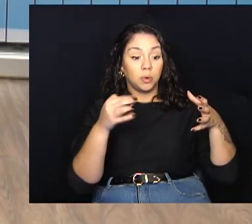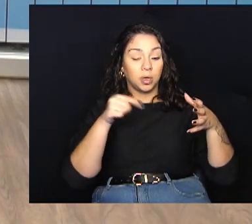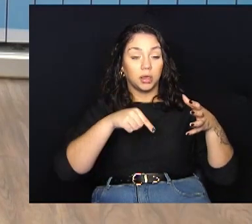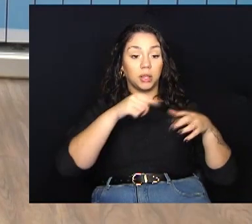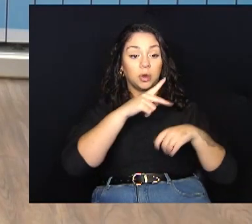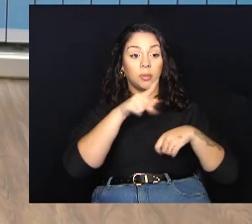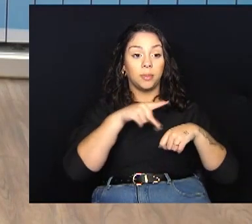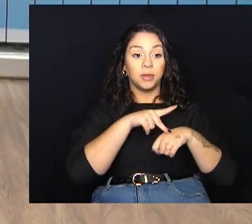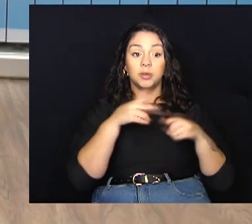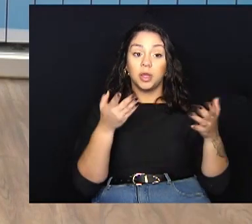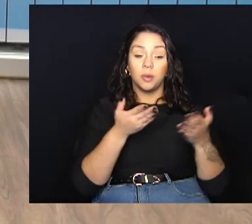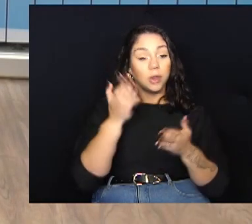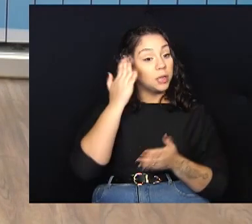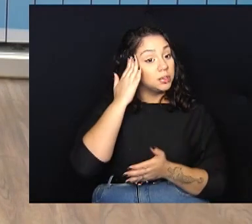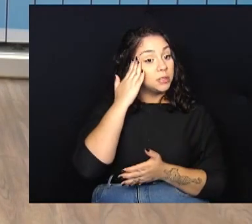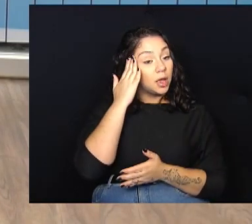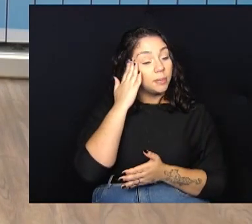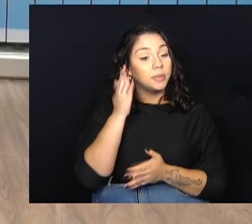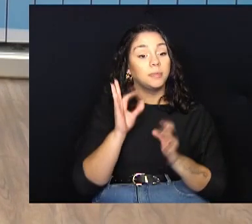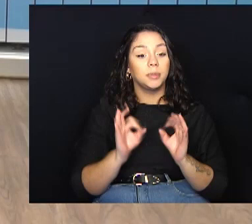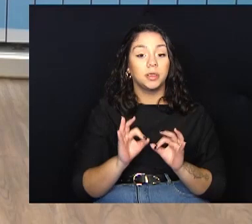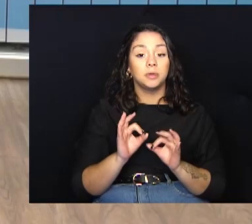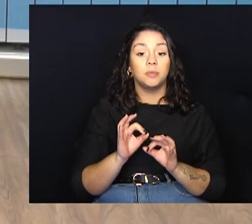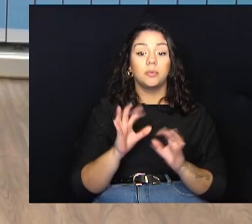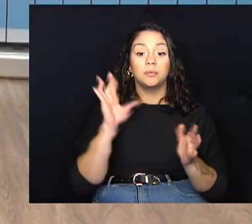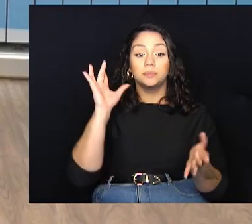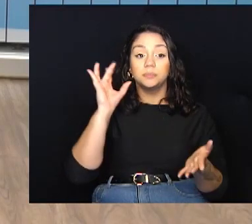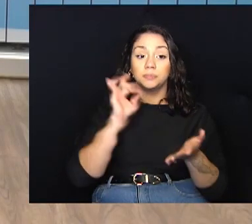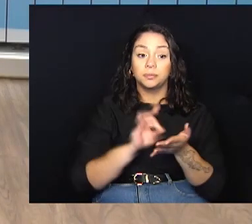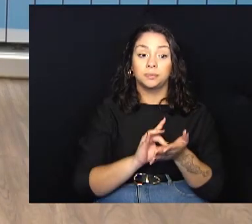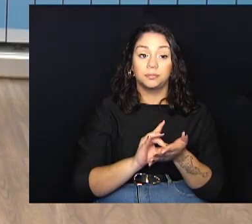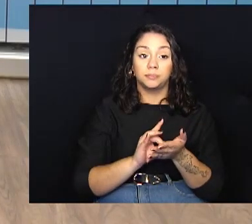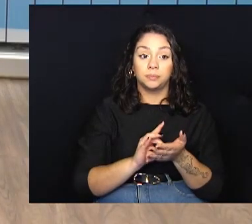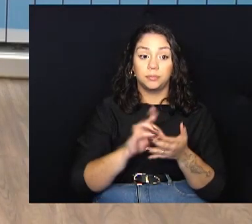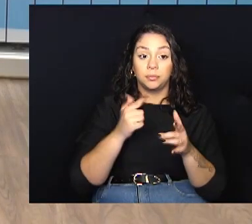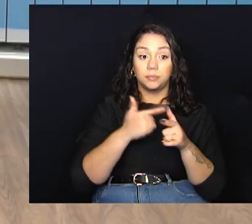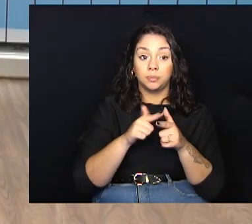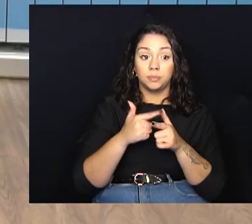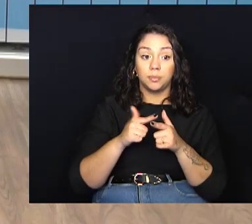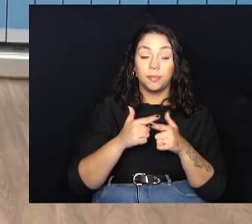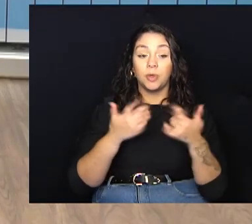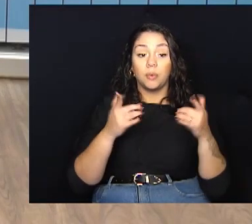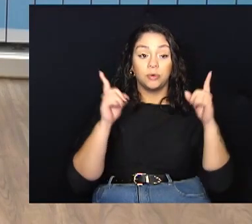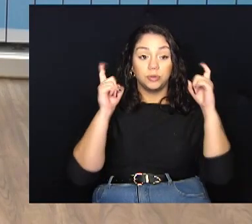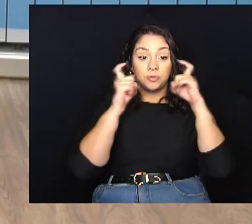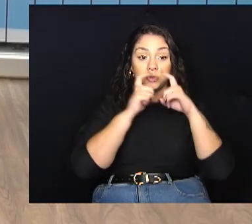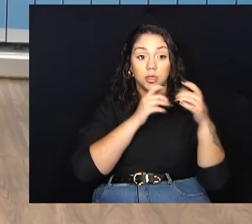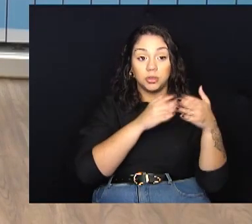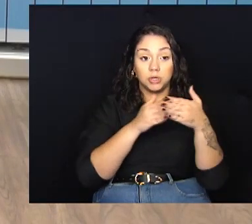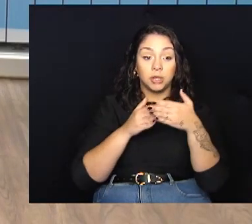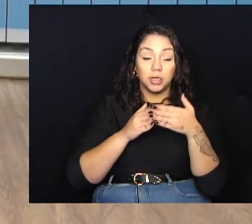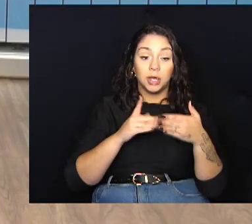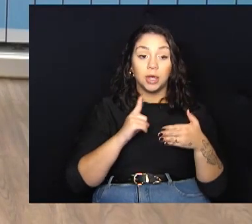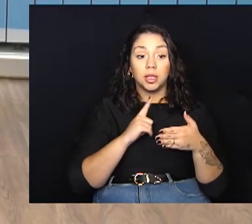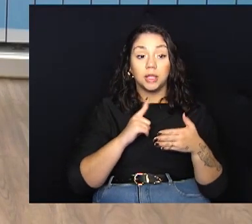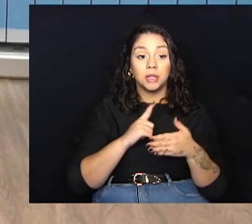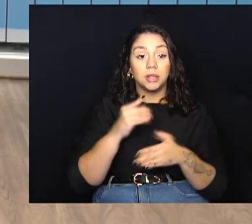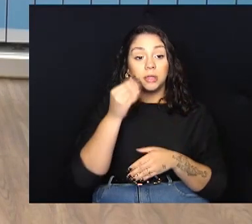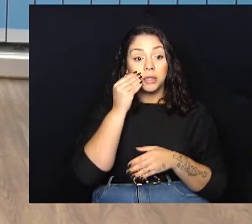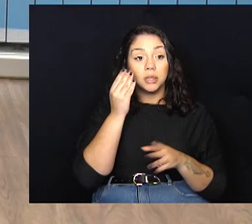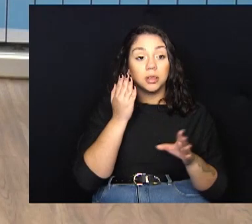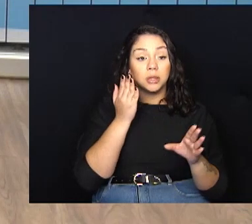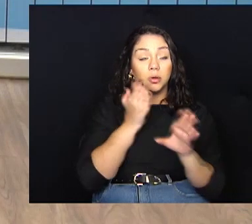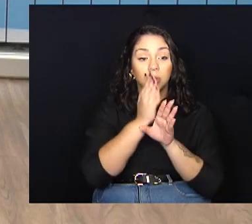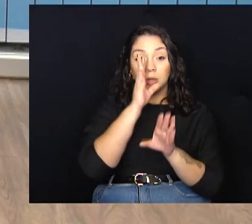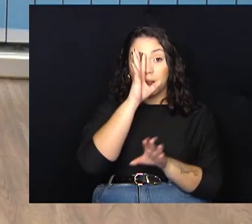fica sabendo então é o Real problema dificuldade que nós temos para tentar encontrar então